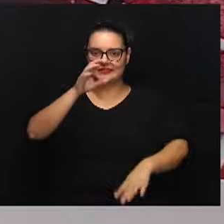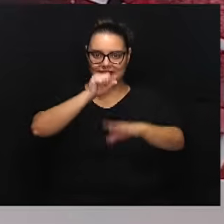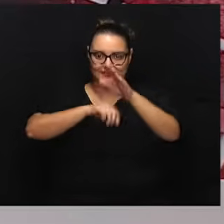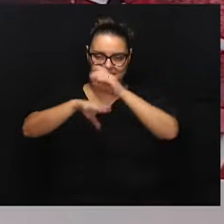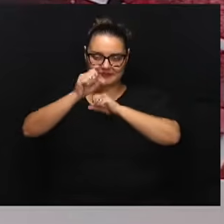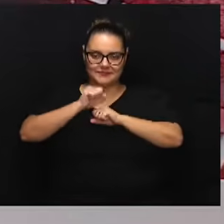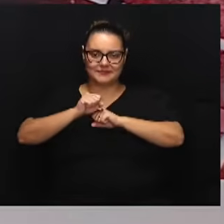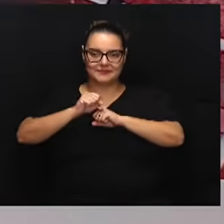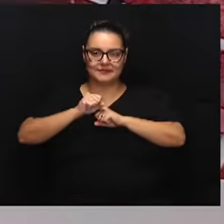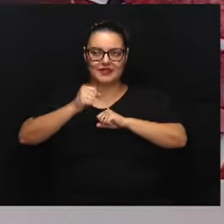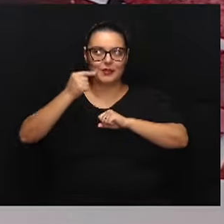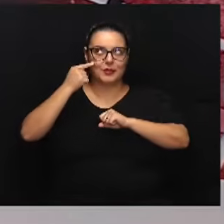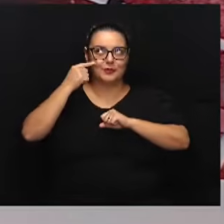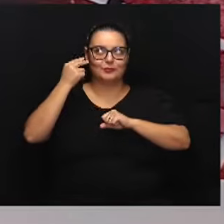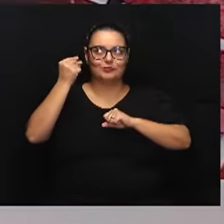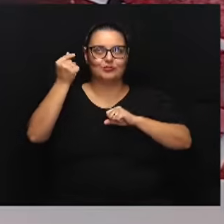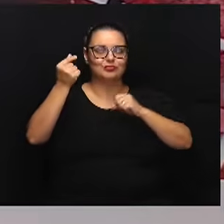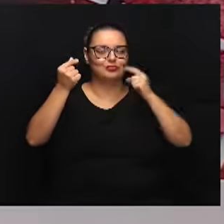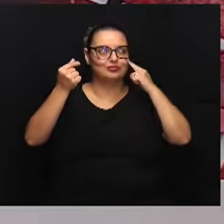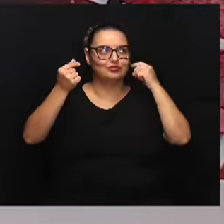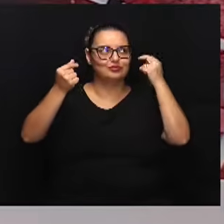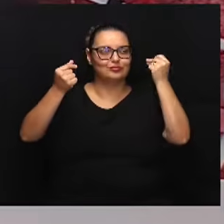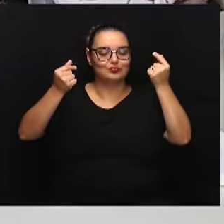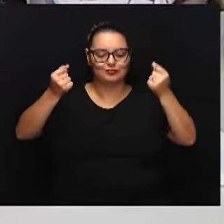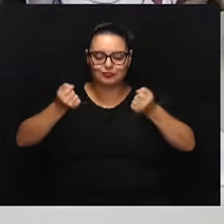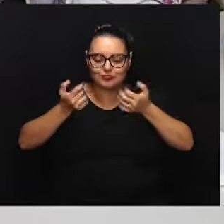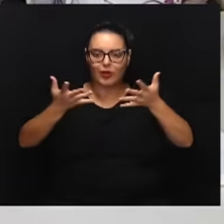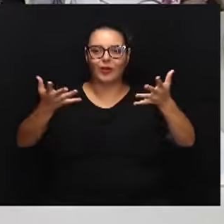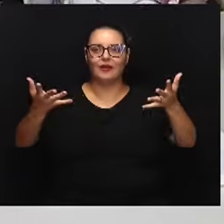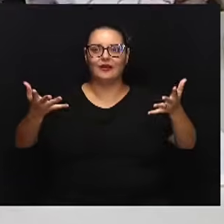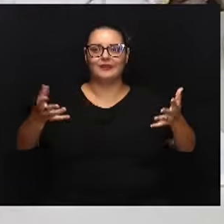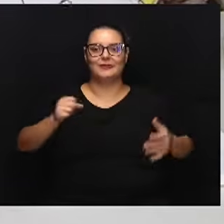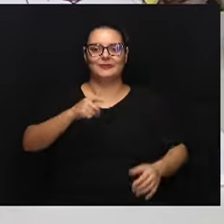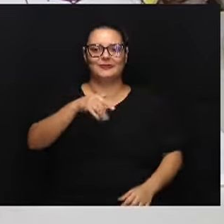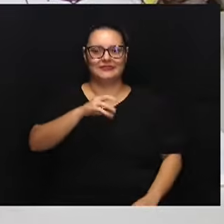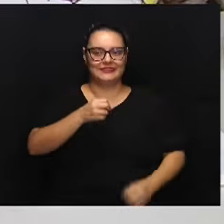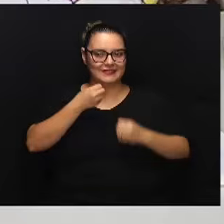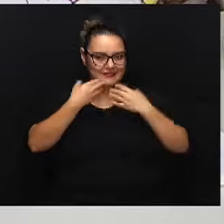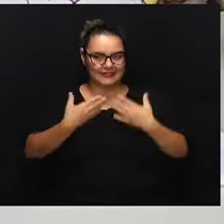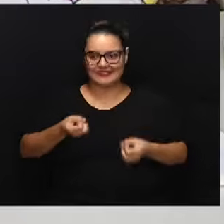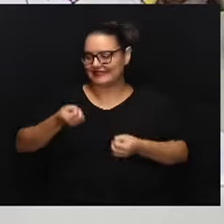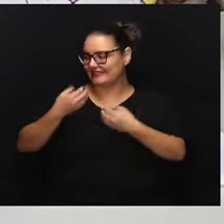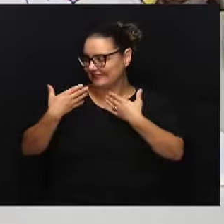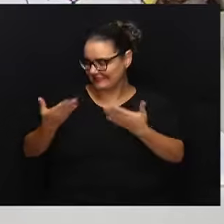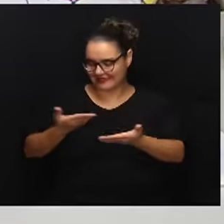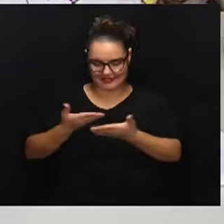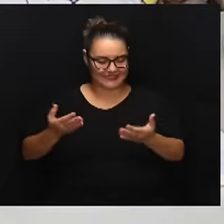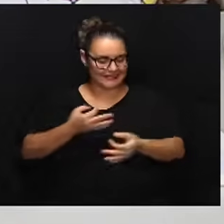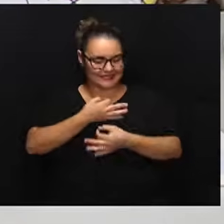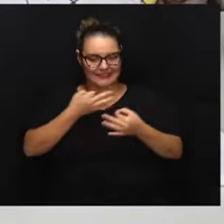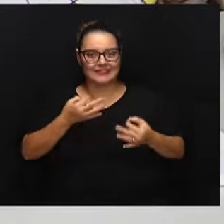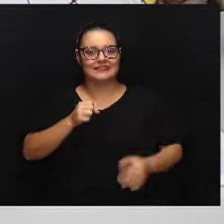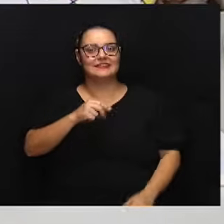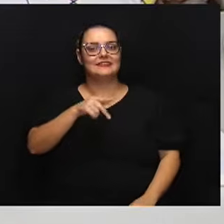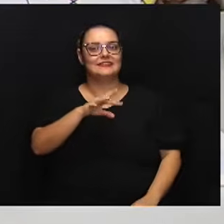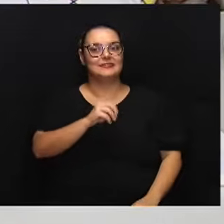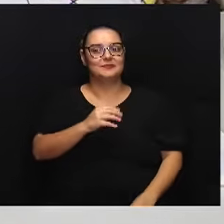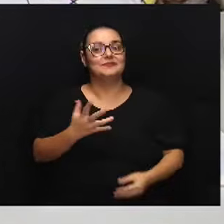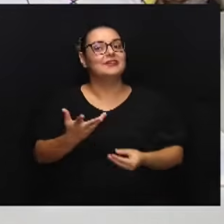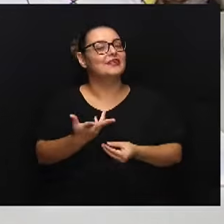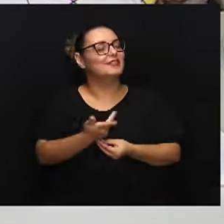a soltar toda a sua criatividade com o Sandro. Tudo bem? Tudo bem, e vocês? Sandro Del Pires,